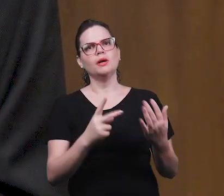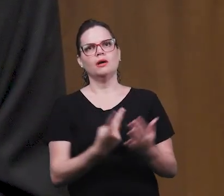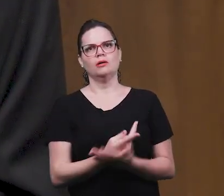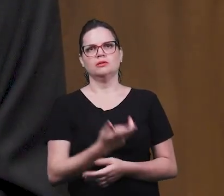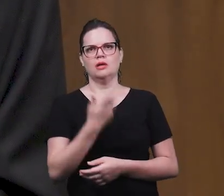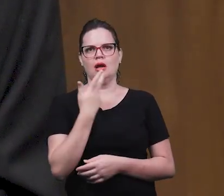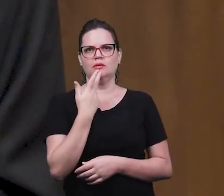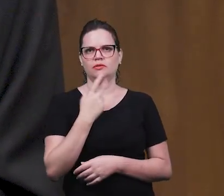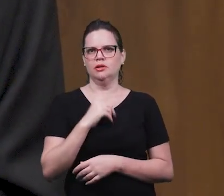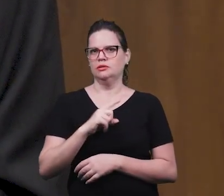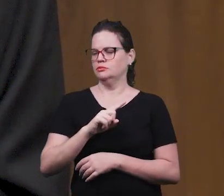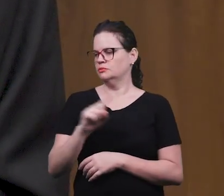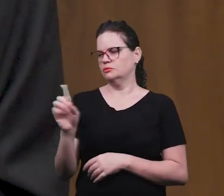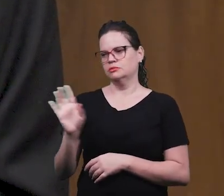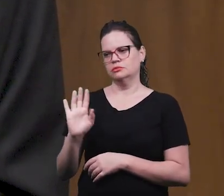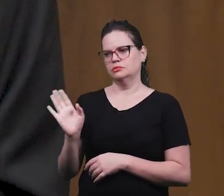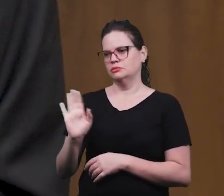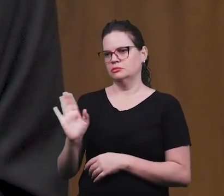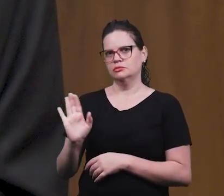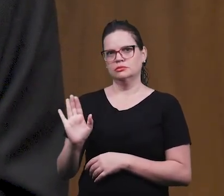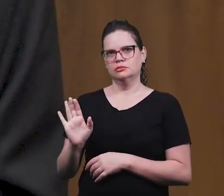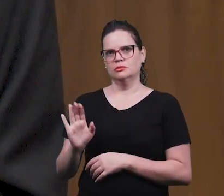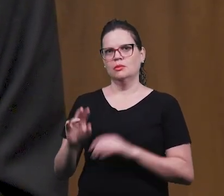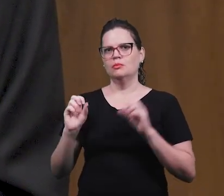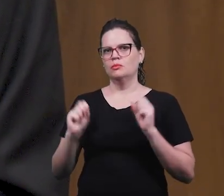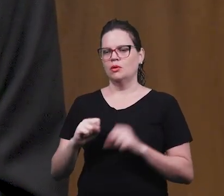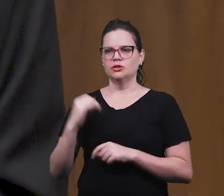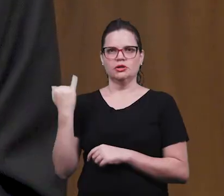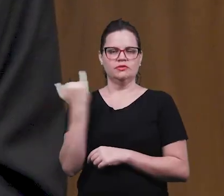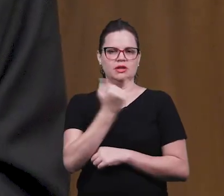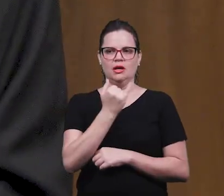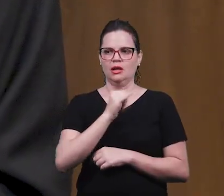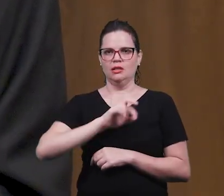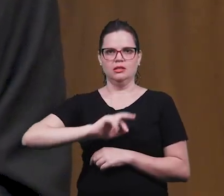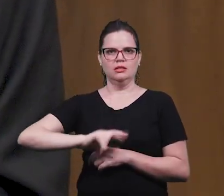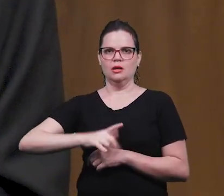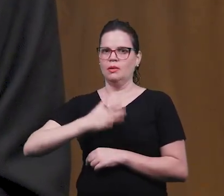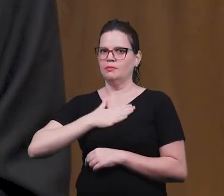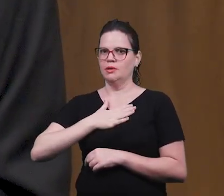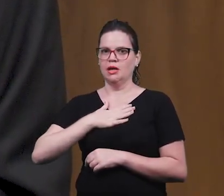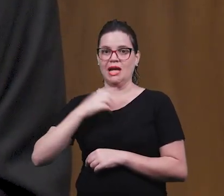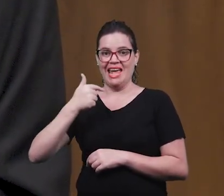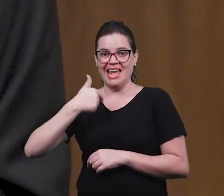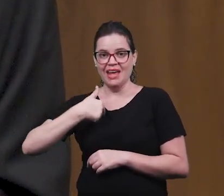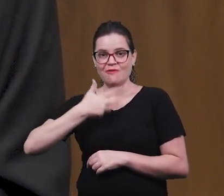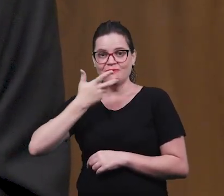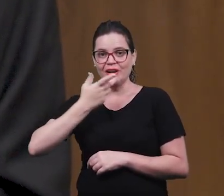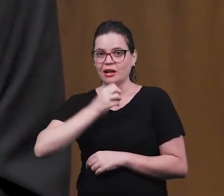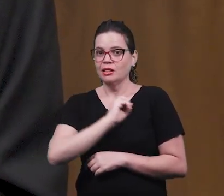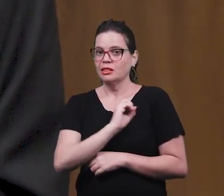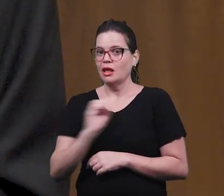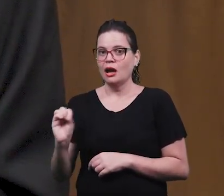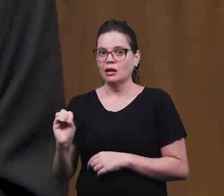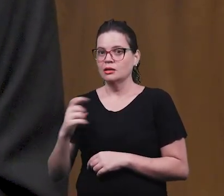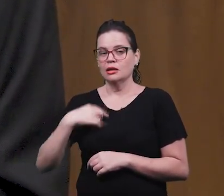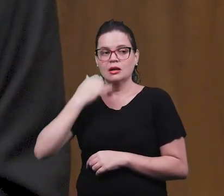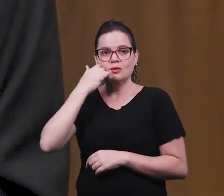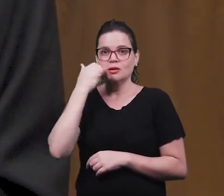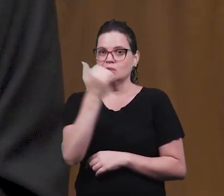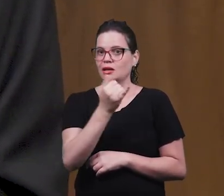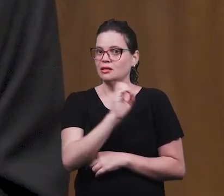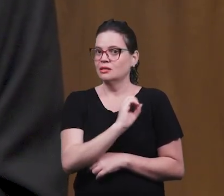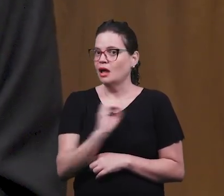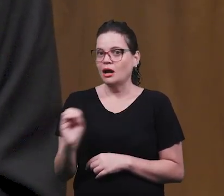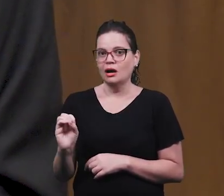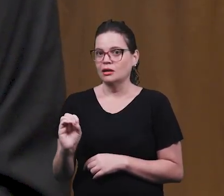que você fez isso? Eu falei assim: comandante, você pode falar para o almirante que essa informação não procede. Eu não liguei,